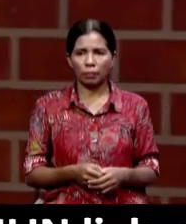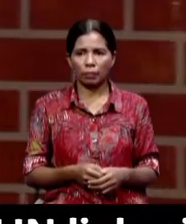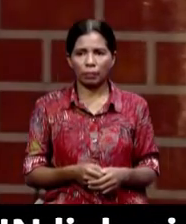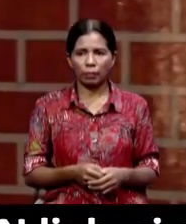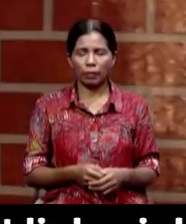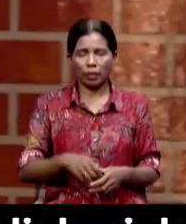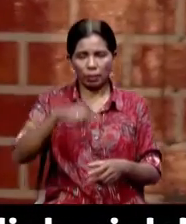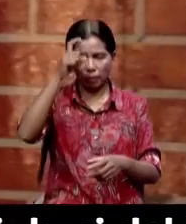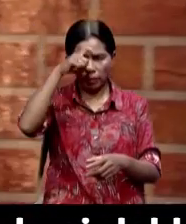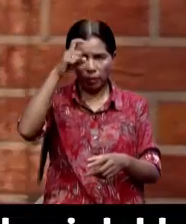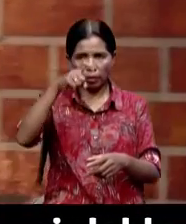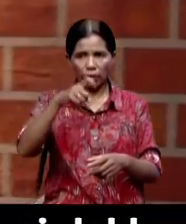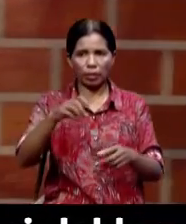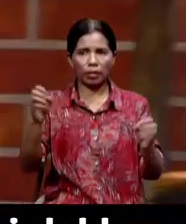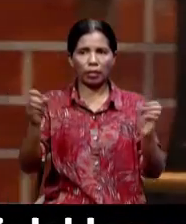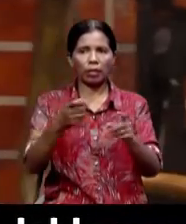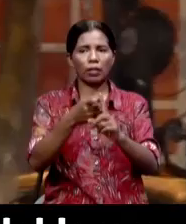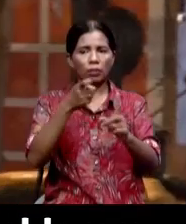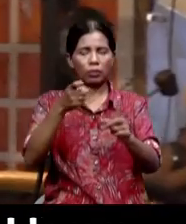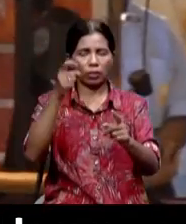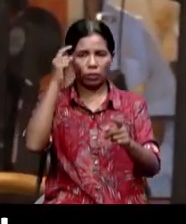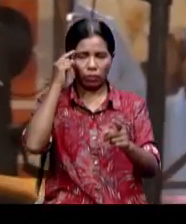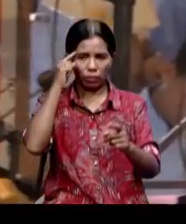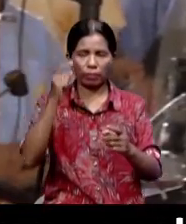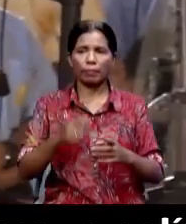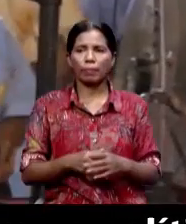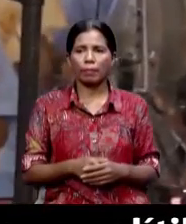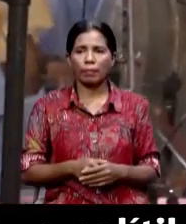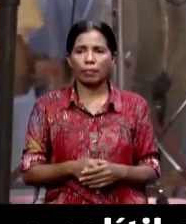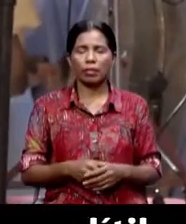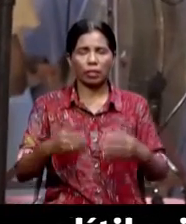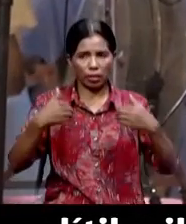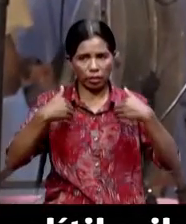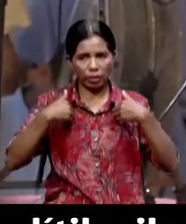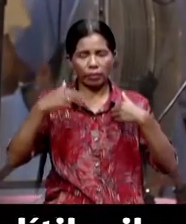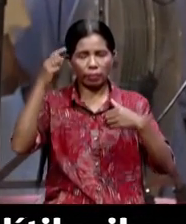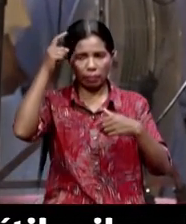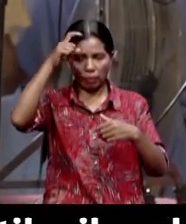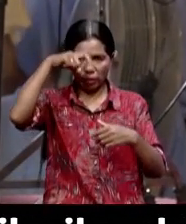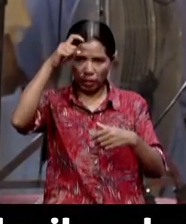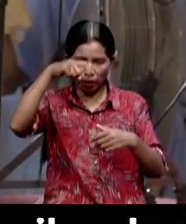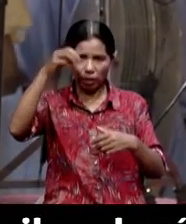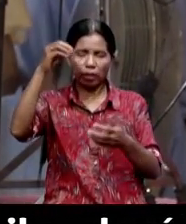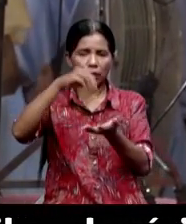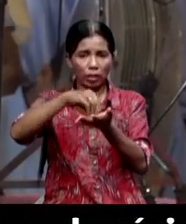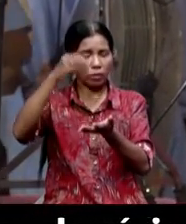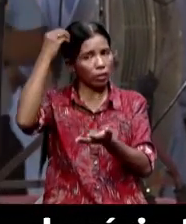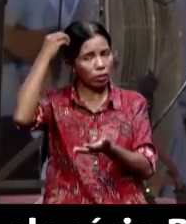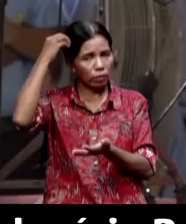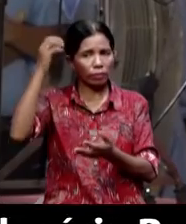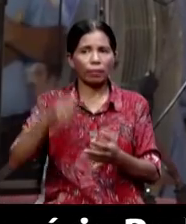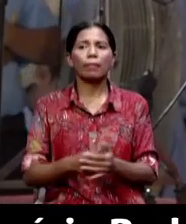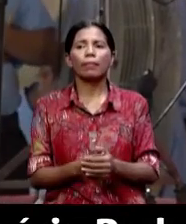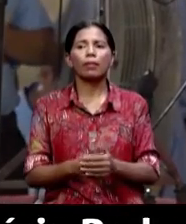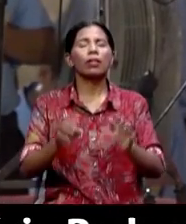que mantenha, lá ocupa fraternidade. Seria, se mantenha que te está aí em ouro,